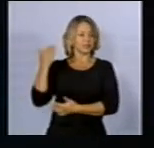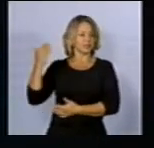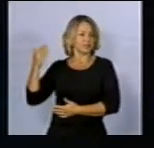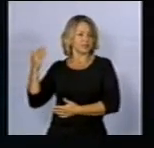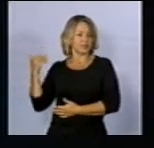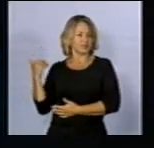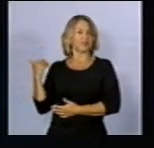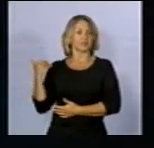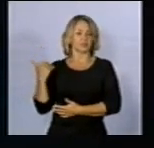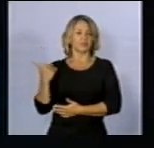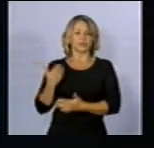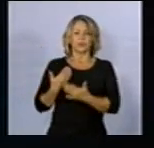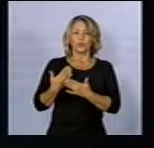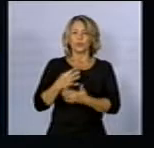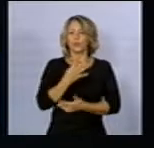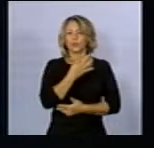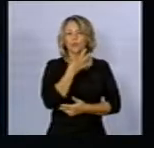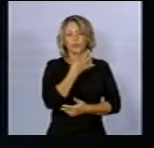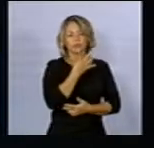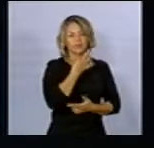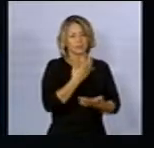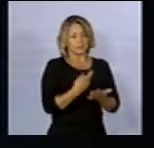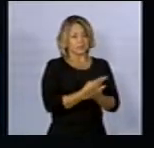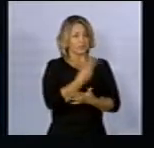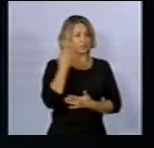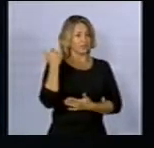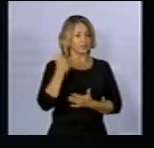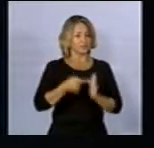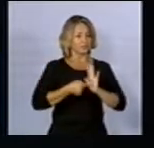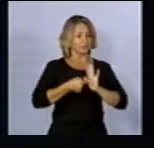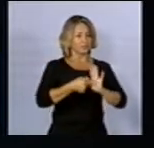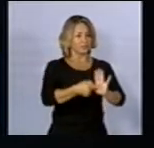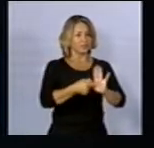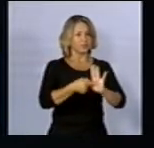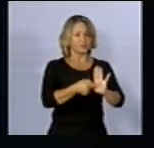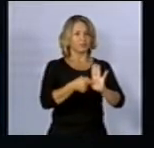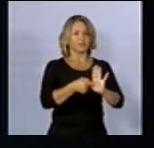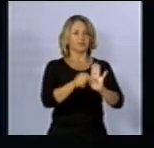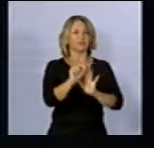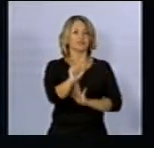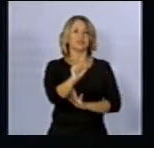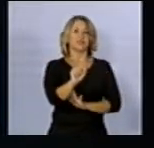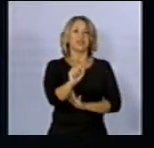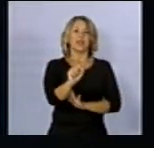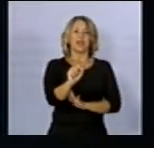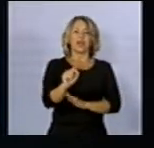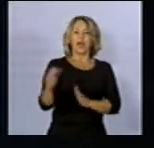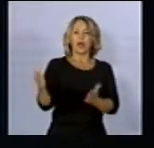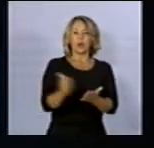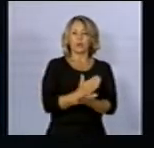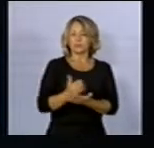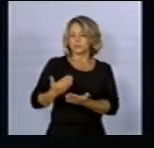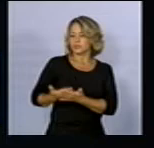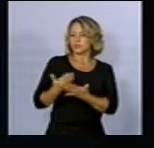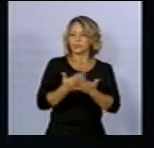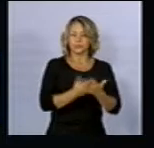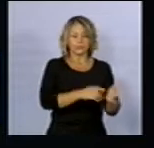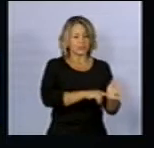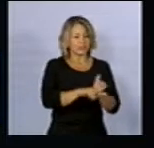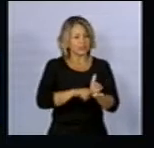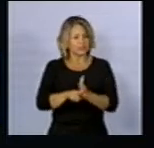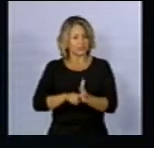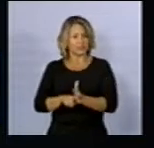dos conhecimentos atuais, ela vem ocorrendo no sentido de que muitos estudos que analisam a